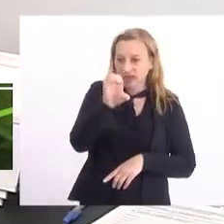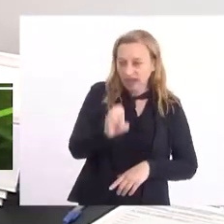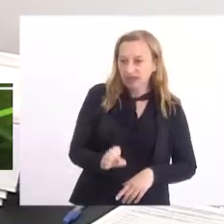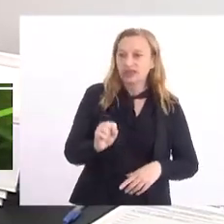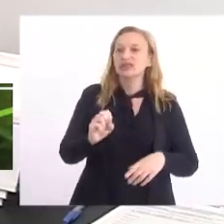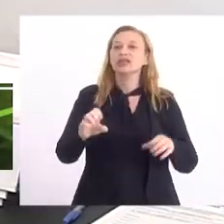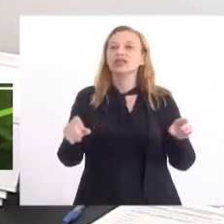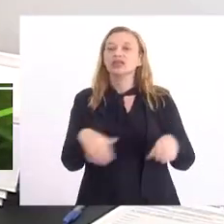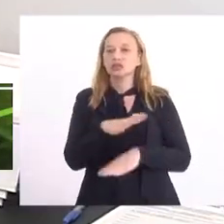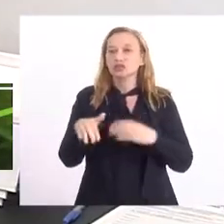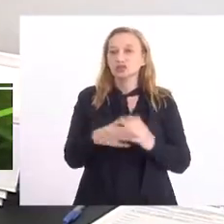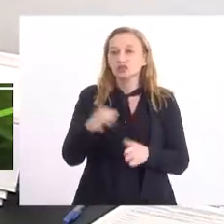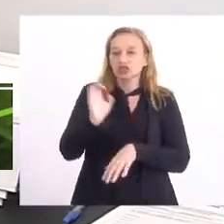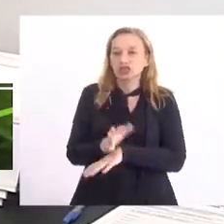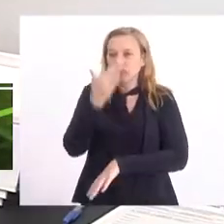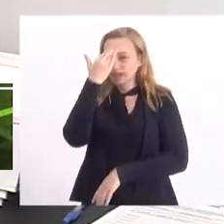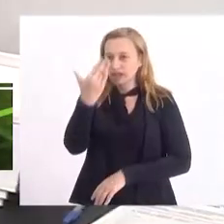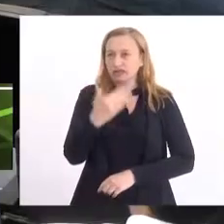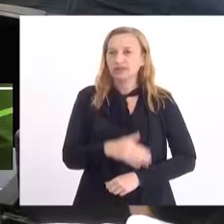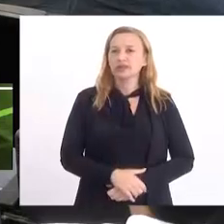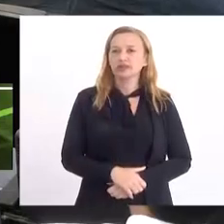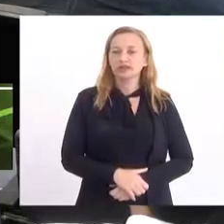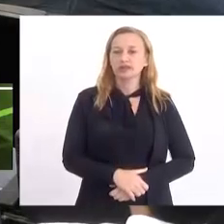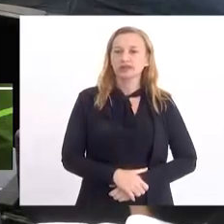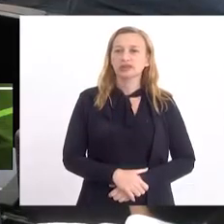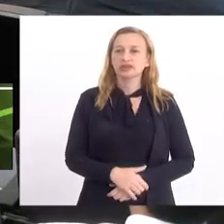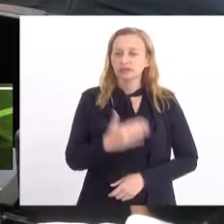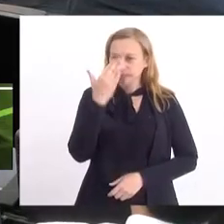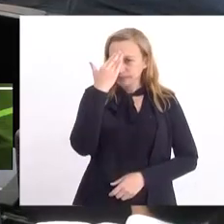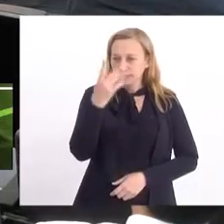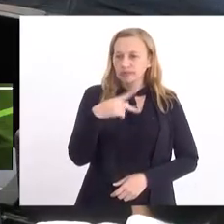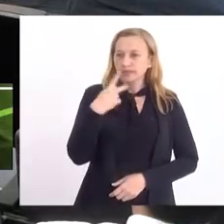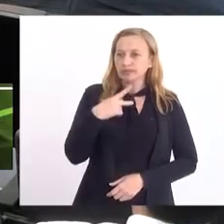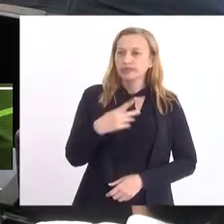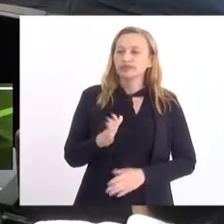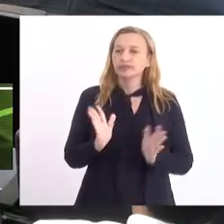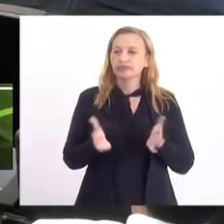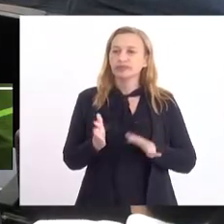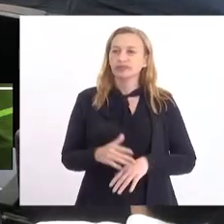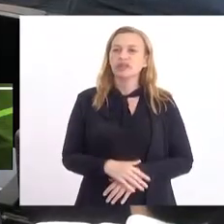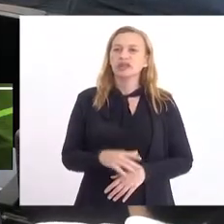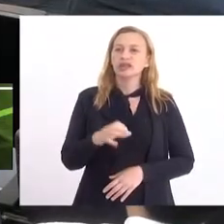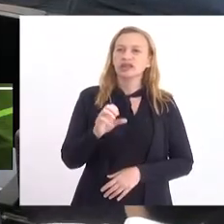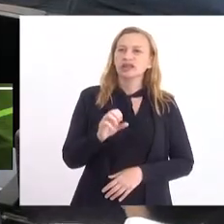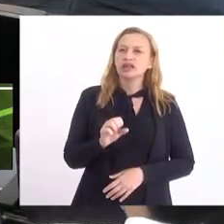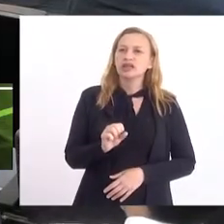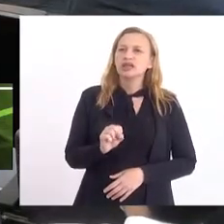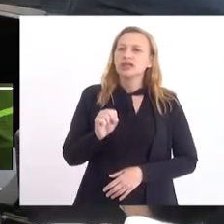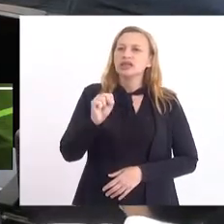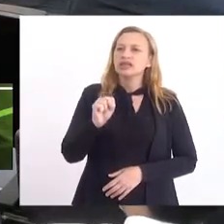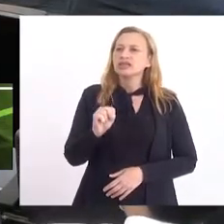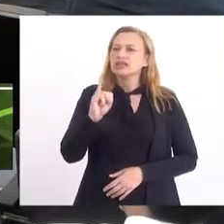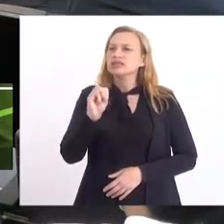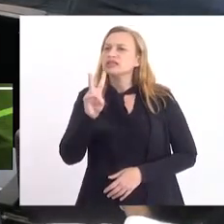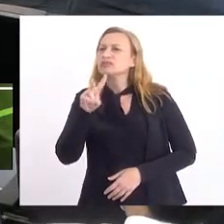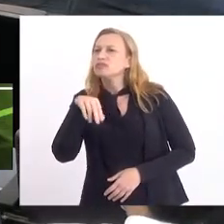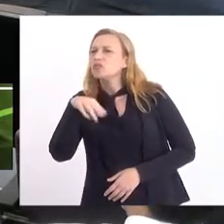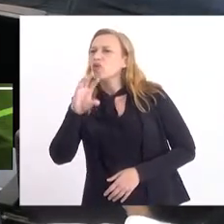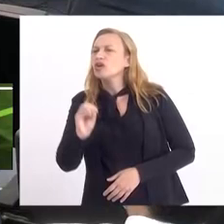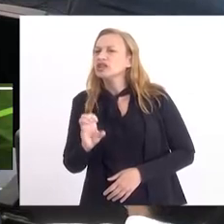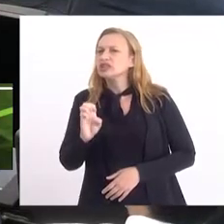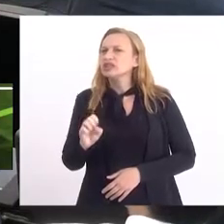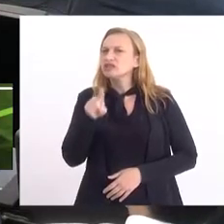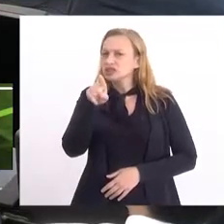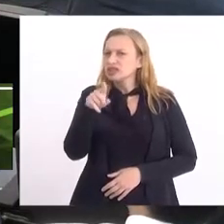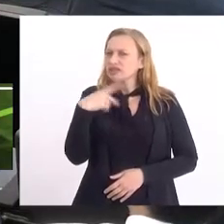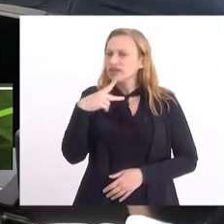servidores de todo o Estado. Tá bom? Muito obrigado. Obrigado pelas palavras. Passar a palavra para a Simone. Simone, você que vai falar? Vamos